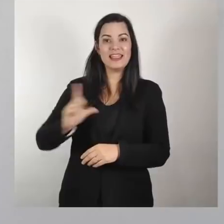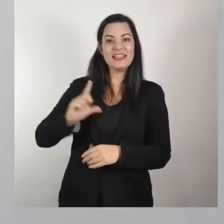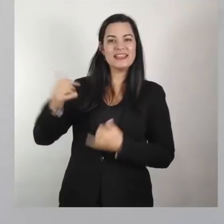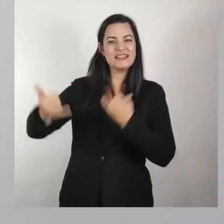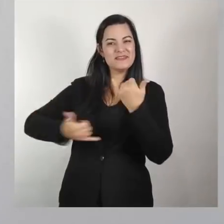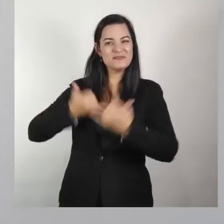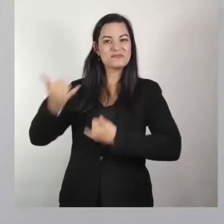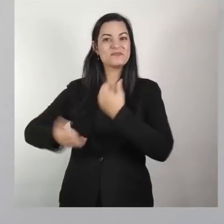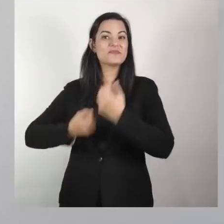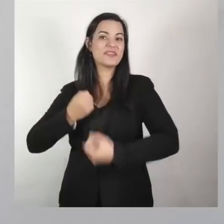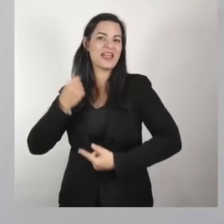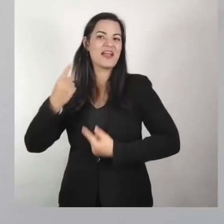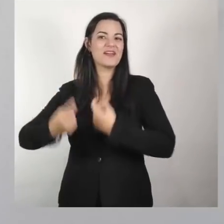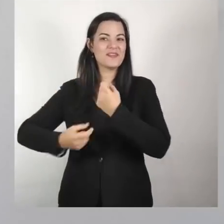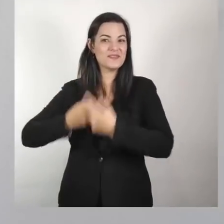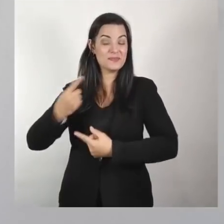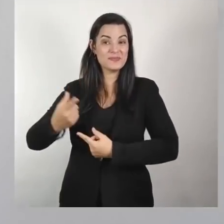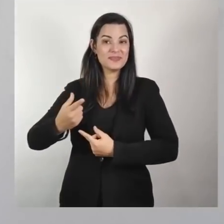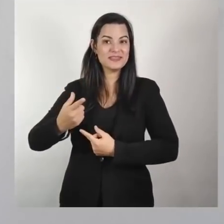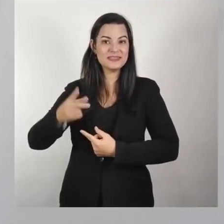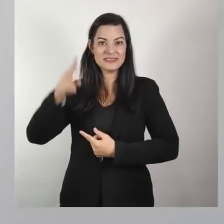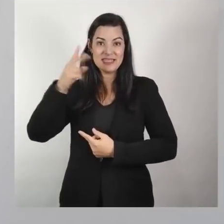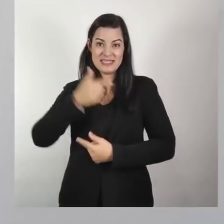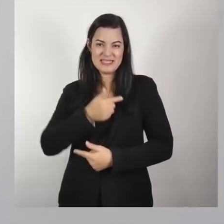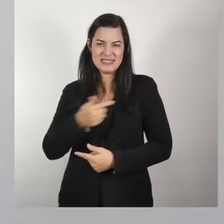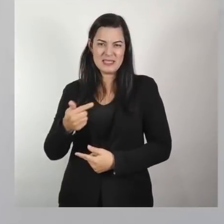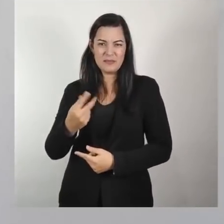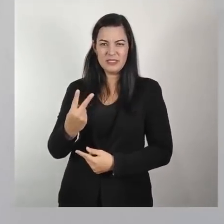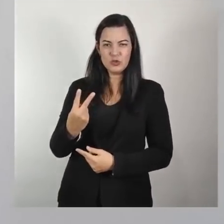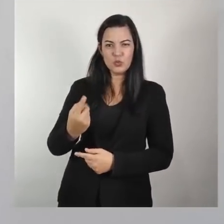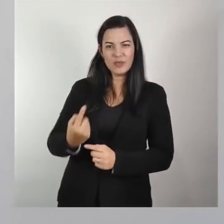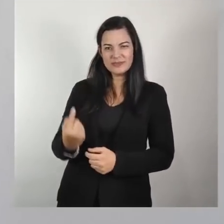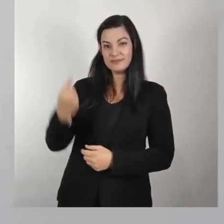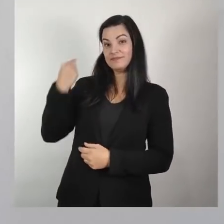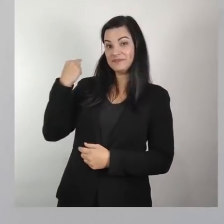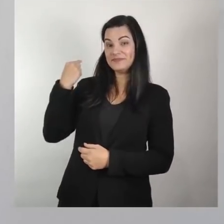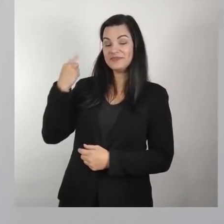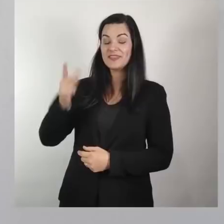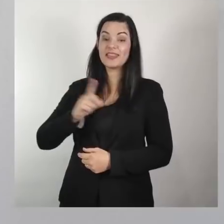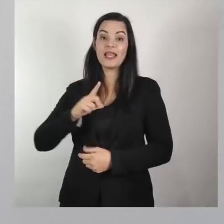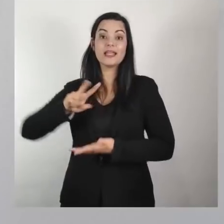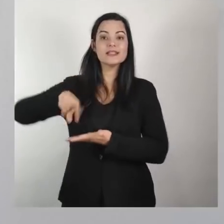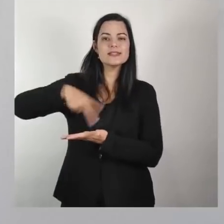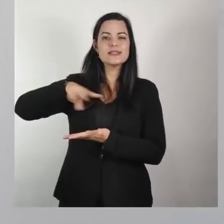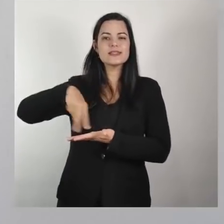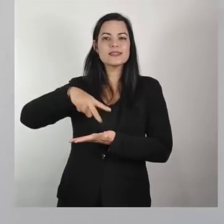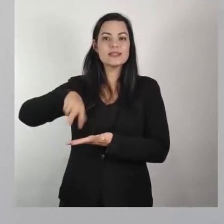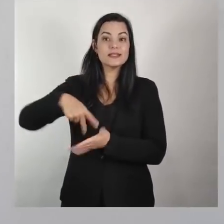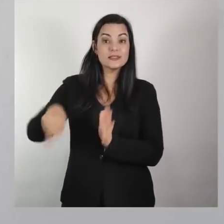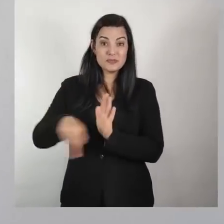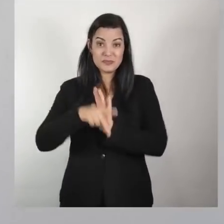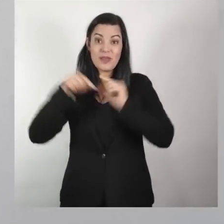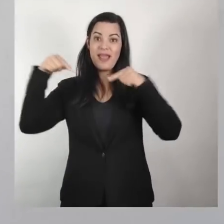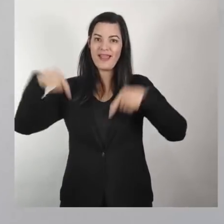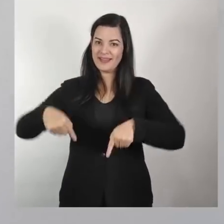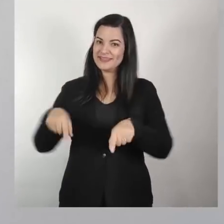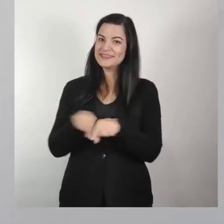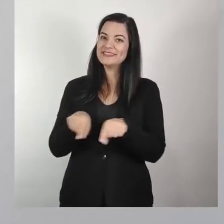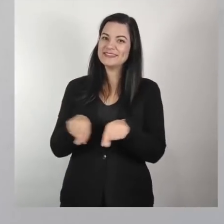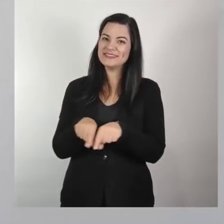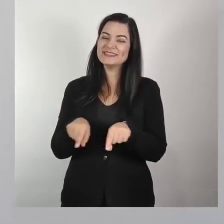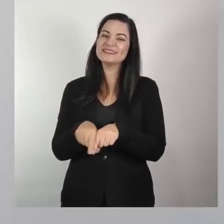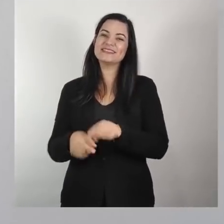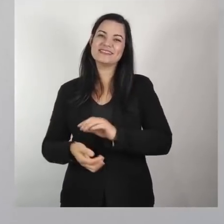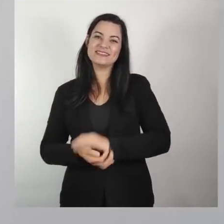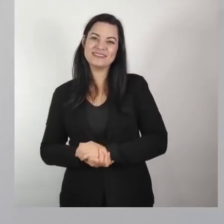algumas brincadeiras, nós já vimos, né, nas 2 semanas anteriores. Nós temos algumas danças características